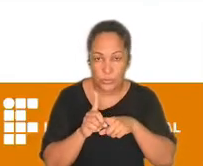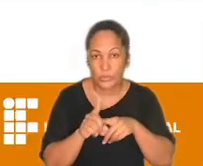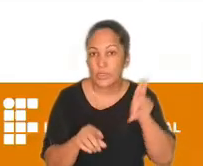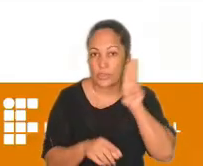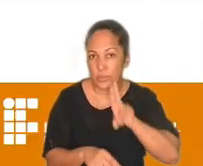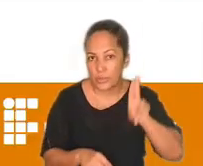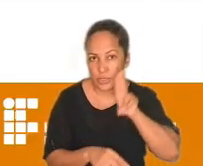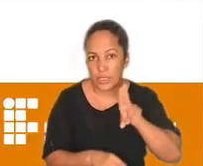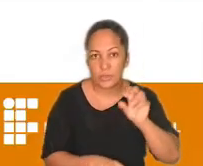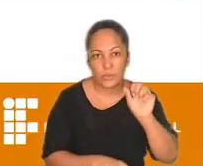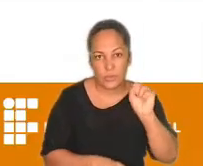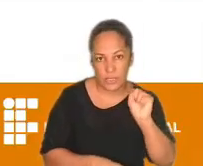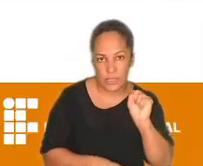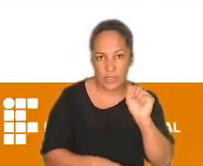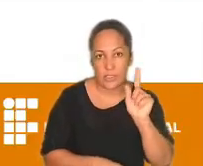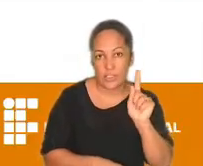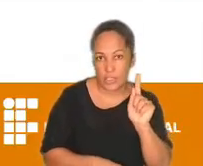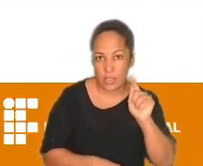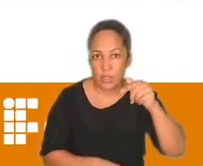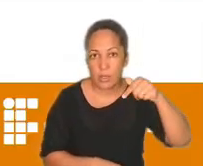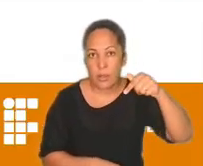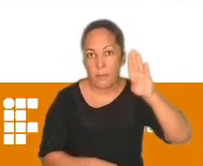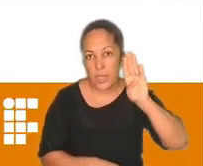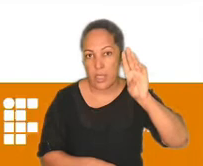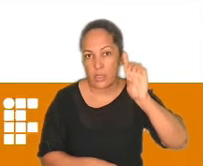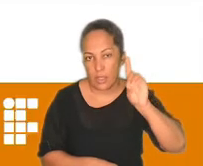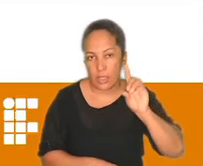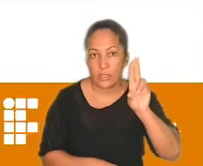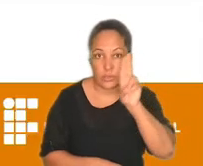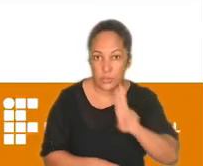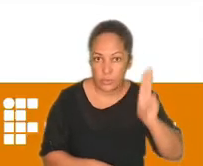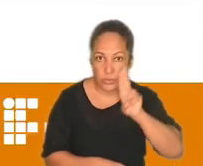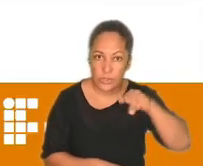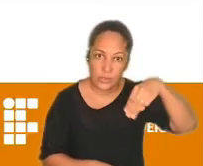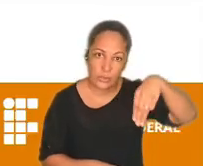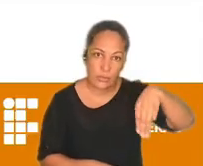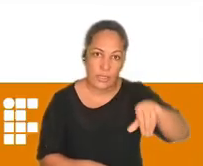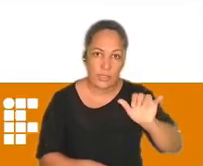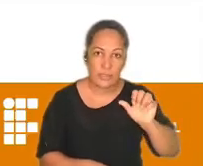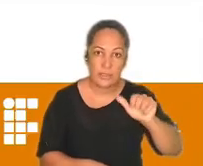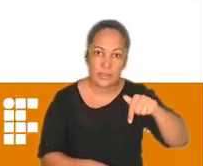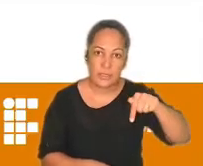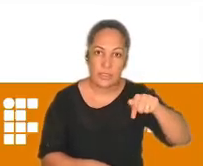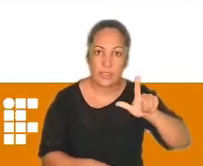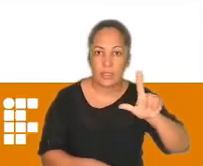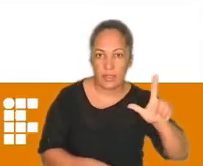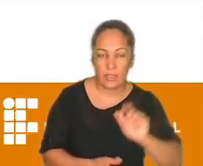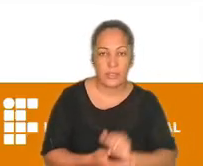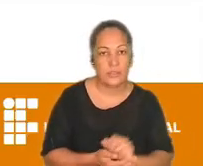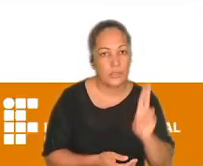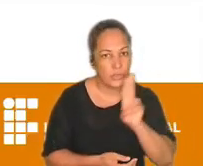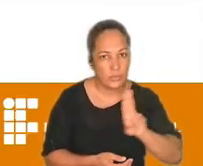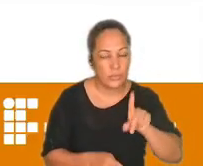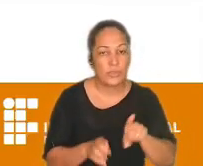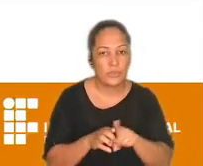SGBD MySQL, que é o que nós estamos usando no nosso curso. Tá? Todos esses aqui também existem no PostgreSQL também, mas